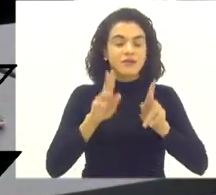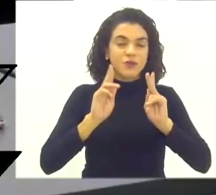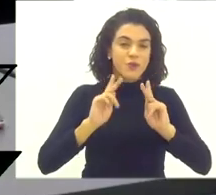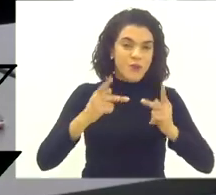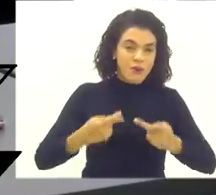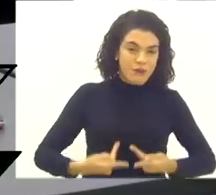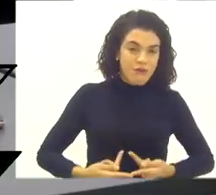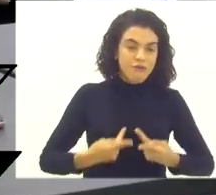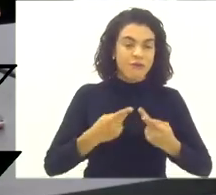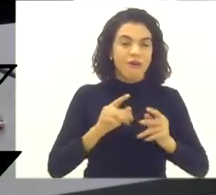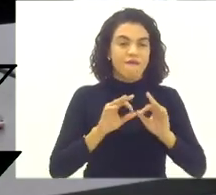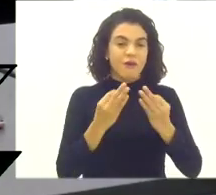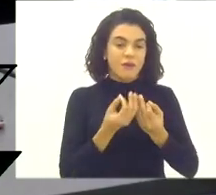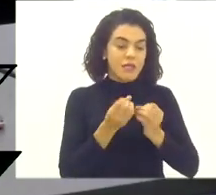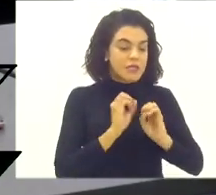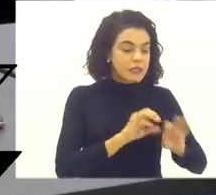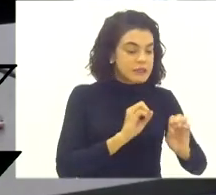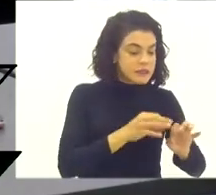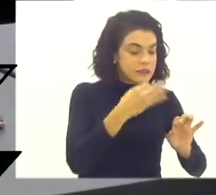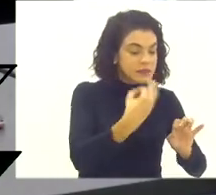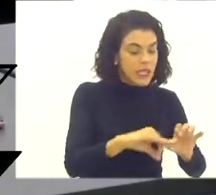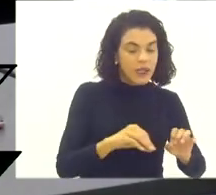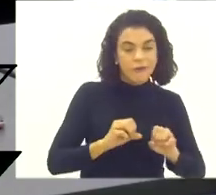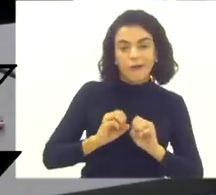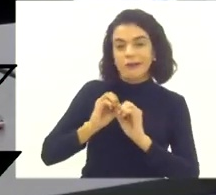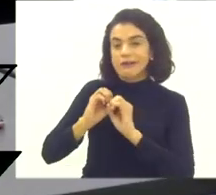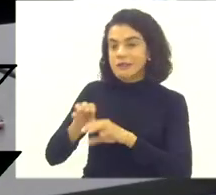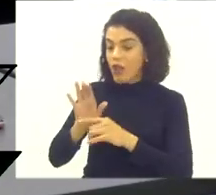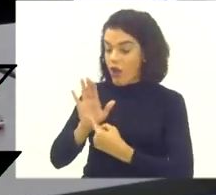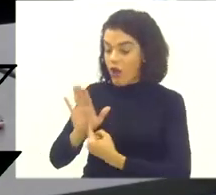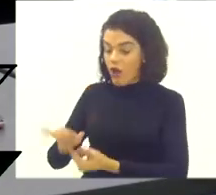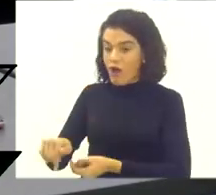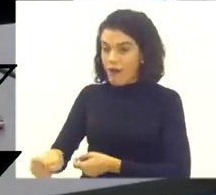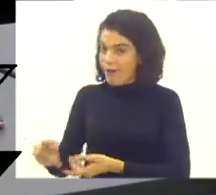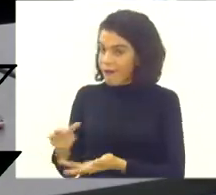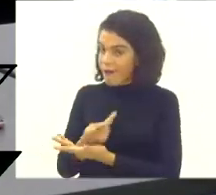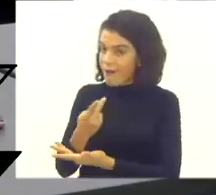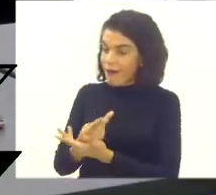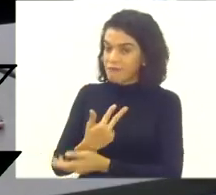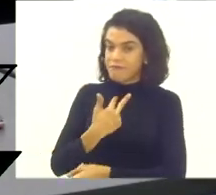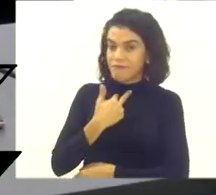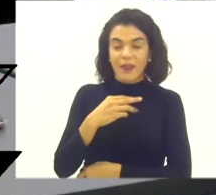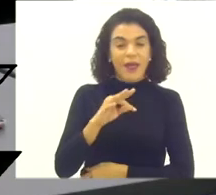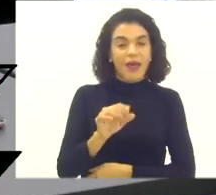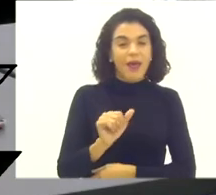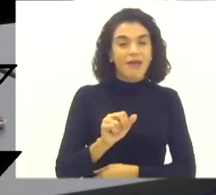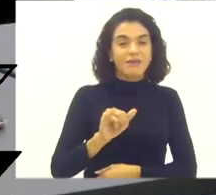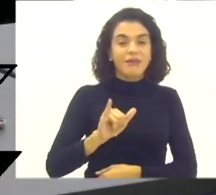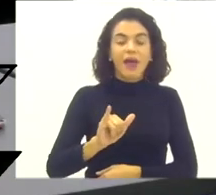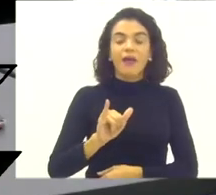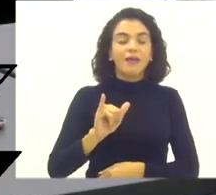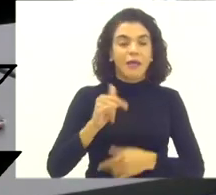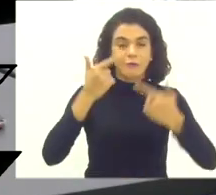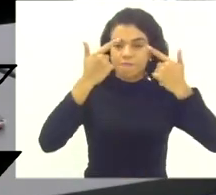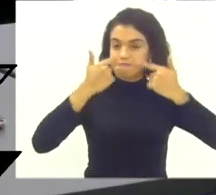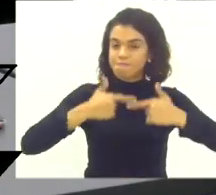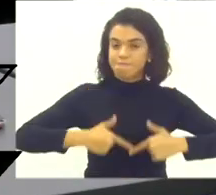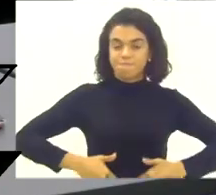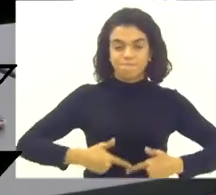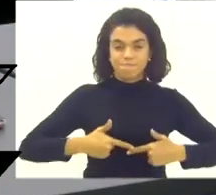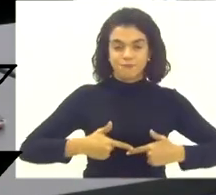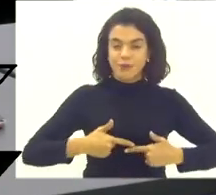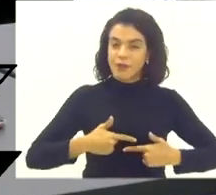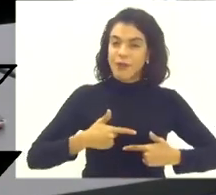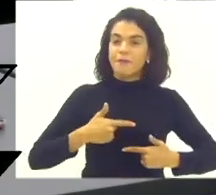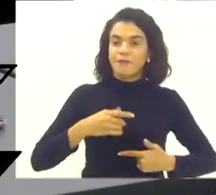valores ensinam sobre o certo e o errado a Tai não tinha isso ela era totalmente neutra nesse aspecto e